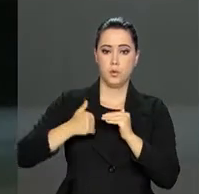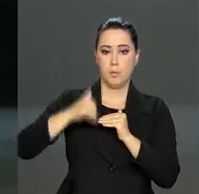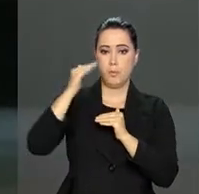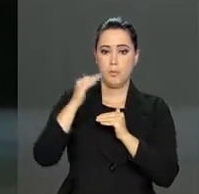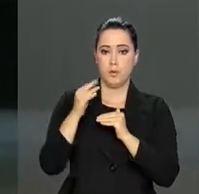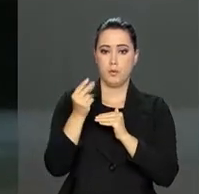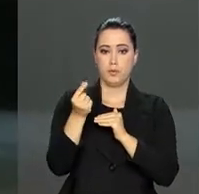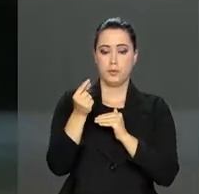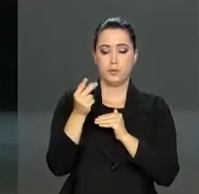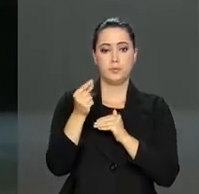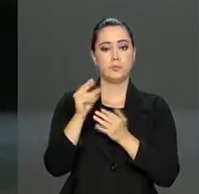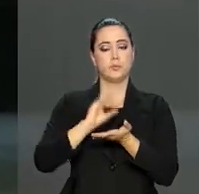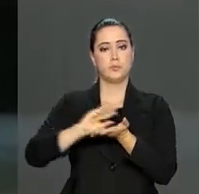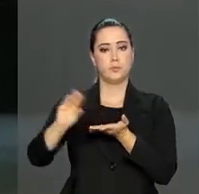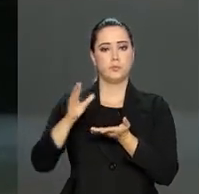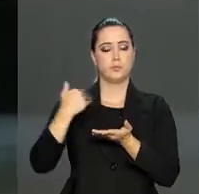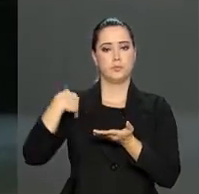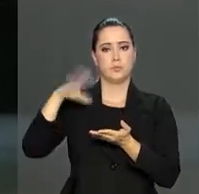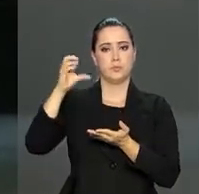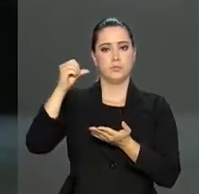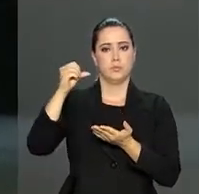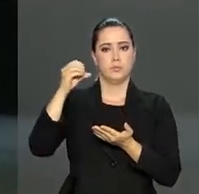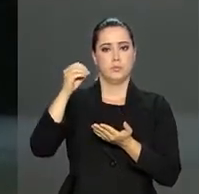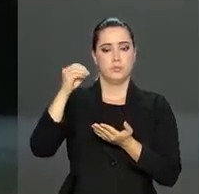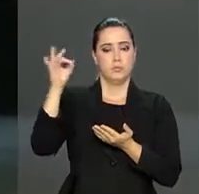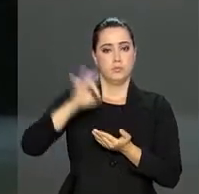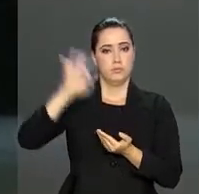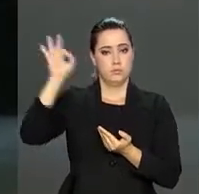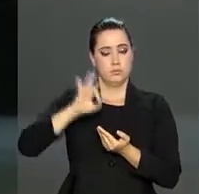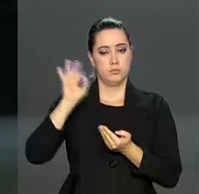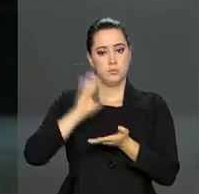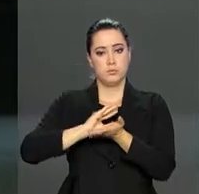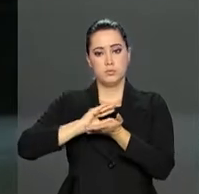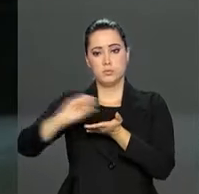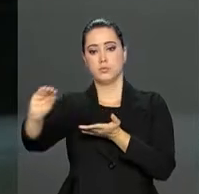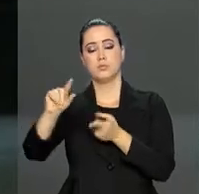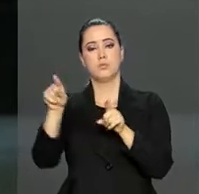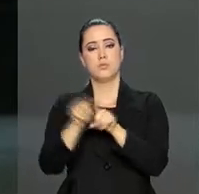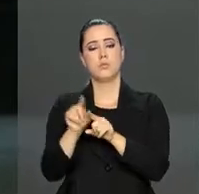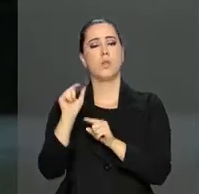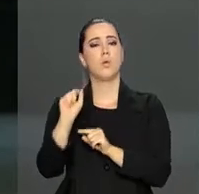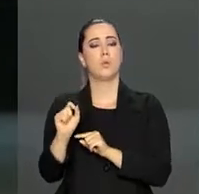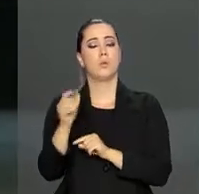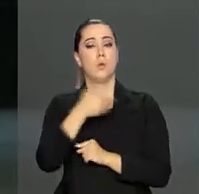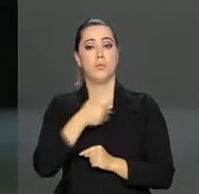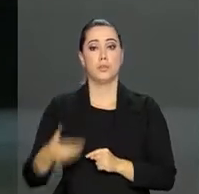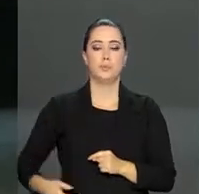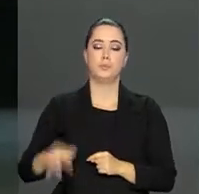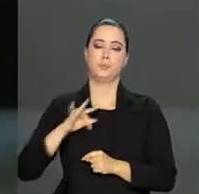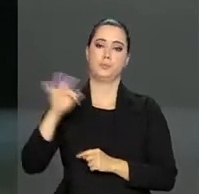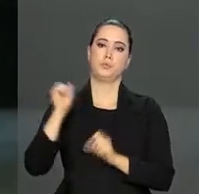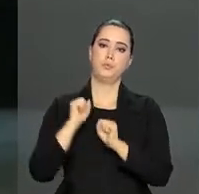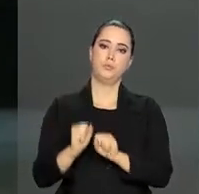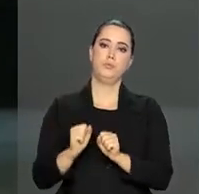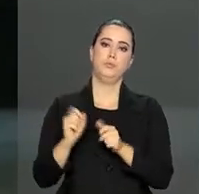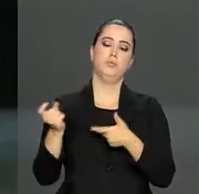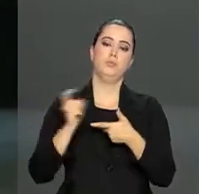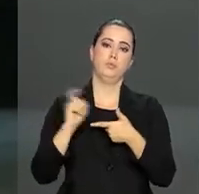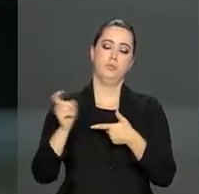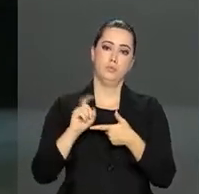parte desses recursos mais de 90 por cento vai ser destinada ao governo federal poder executivo